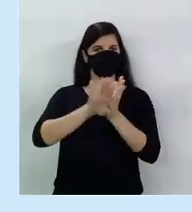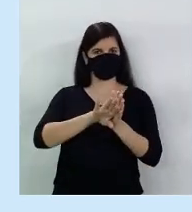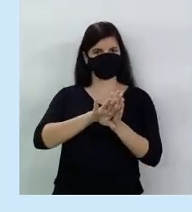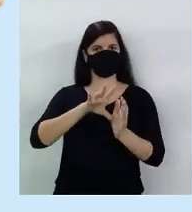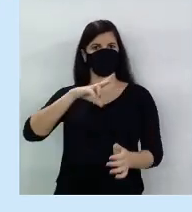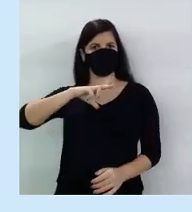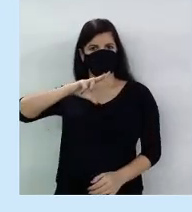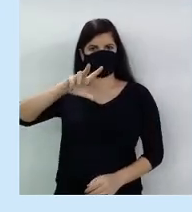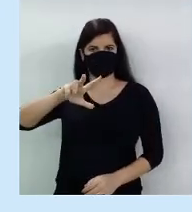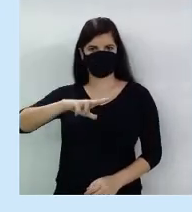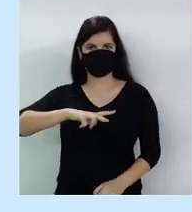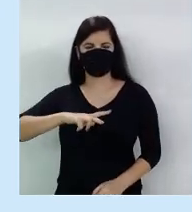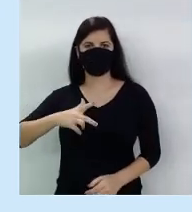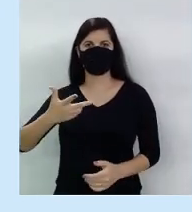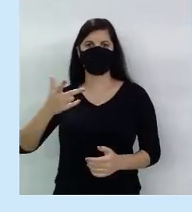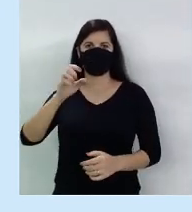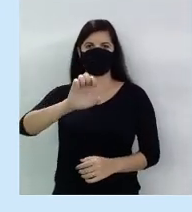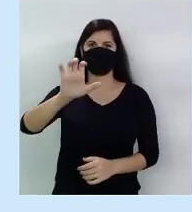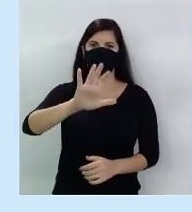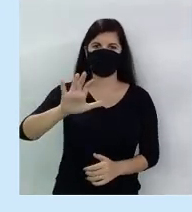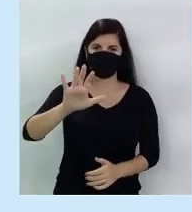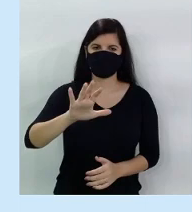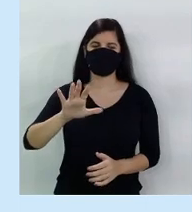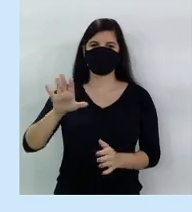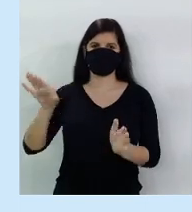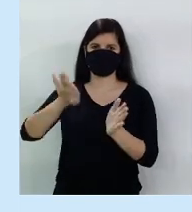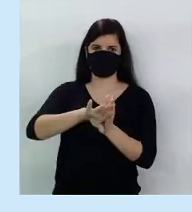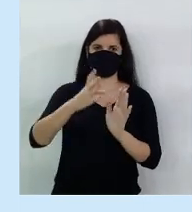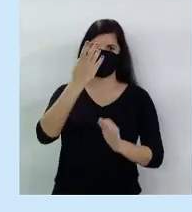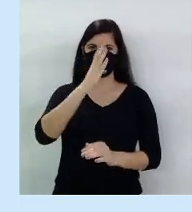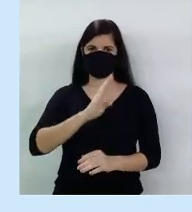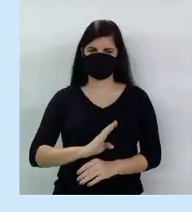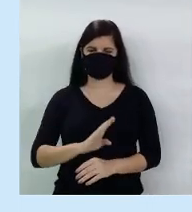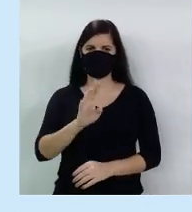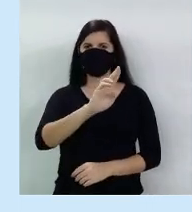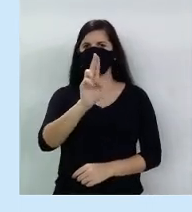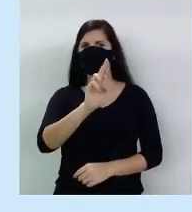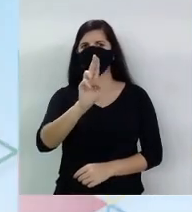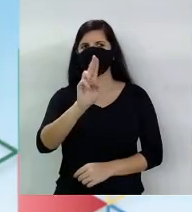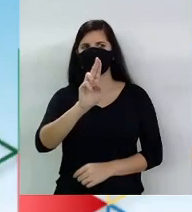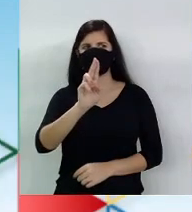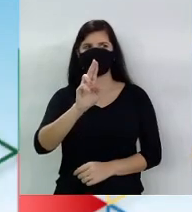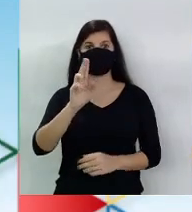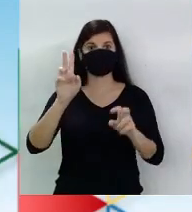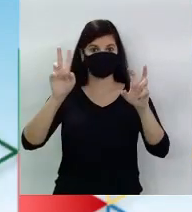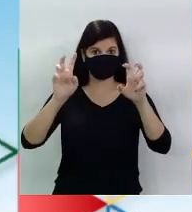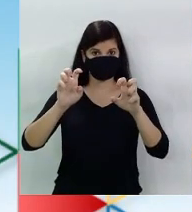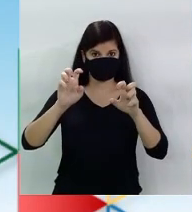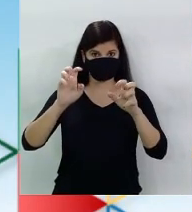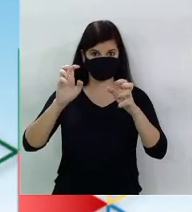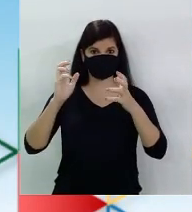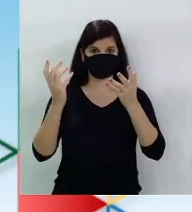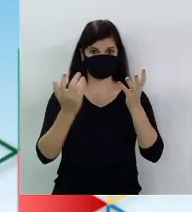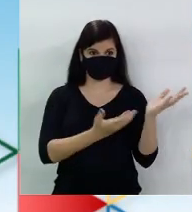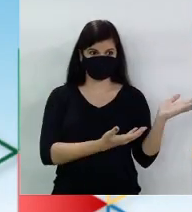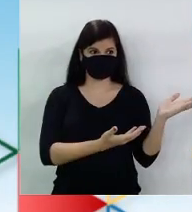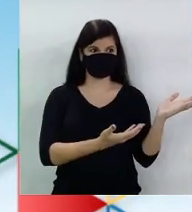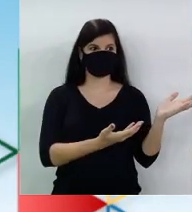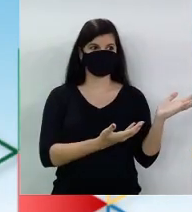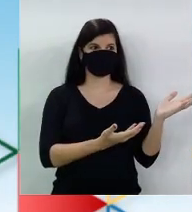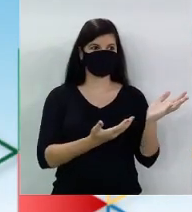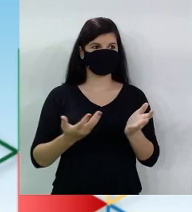dos portugueses, dos europeus no Brasil. O nome dessa tradição é, como há na tela, nós temos